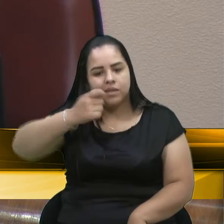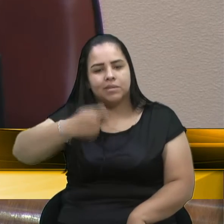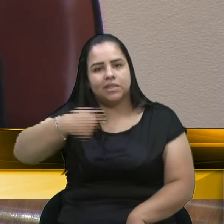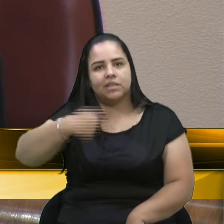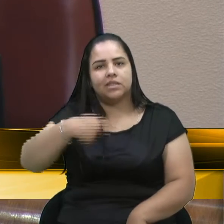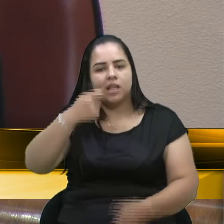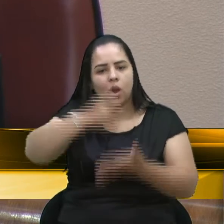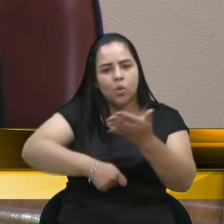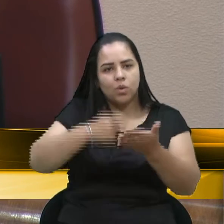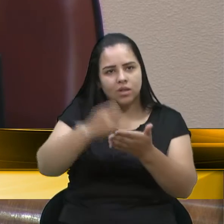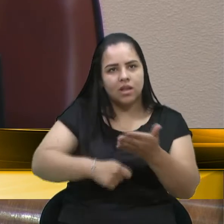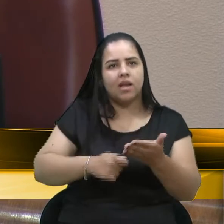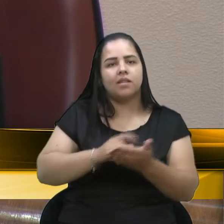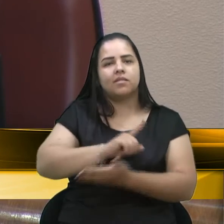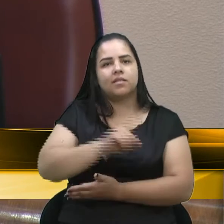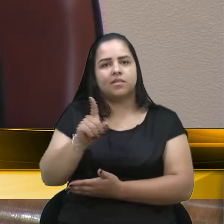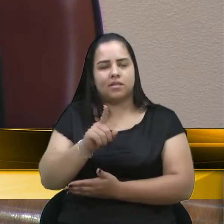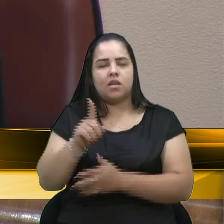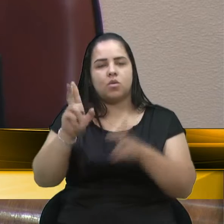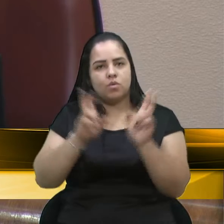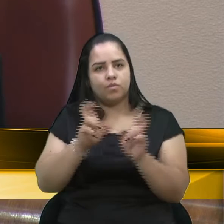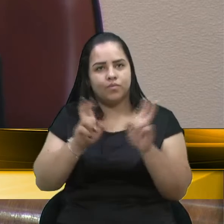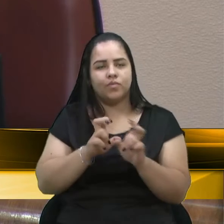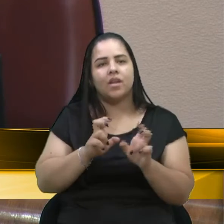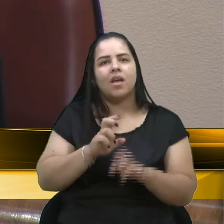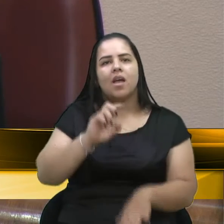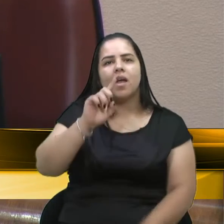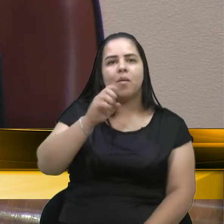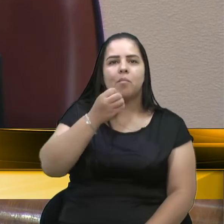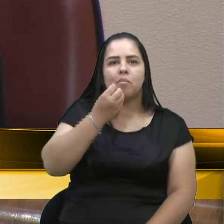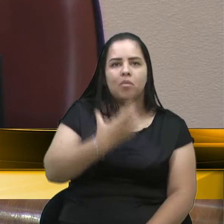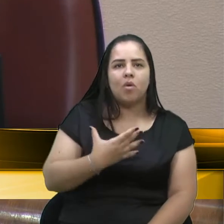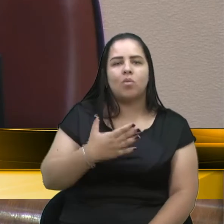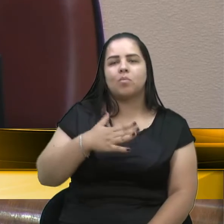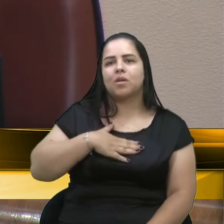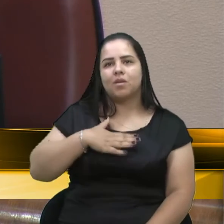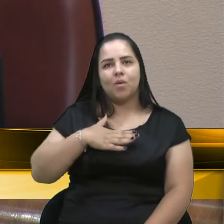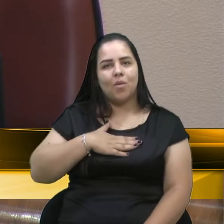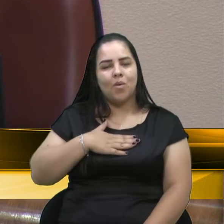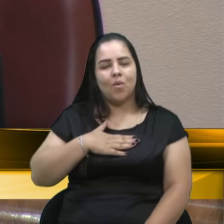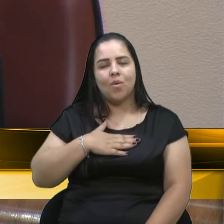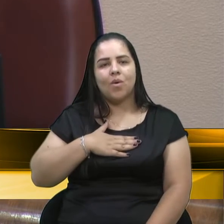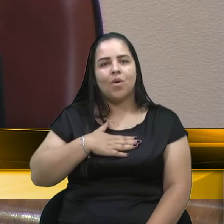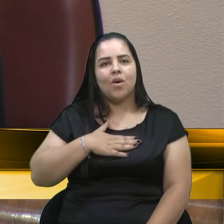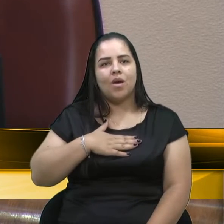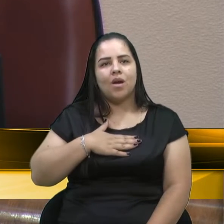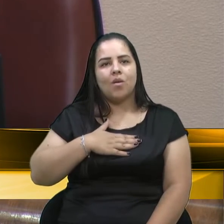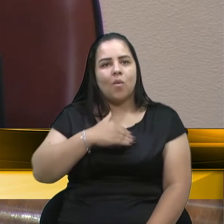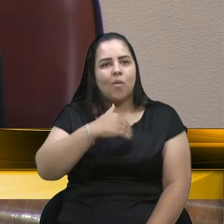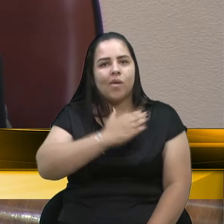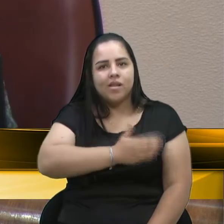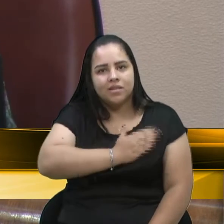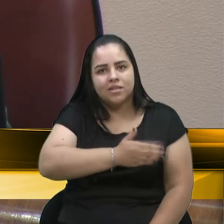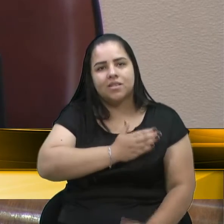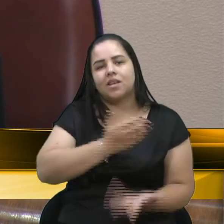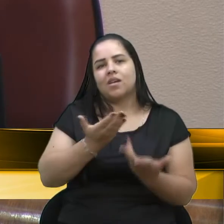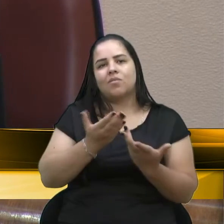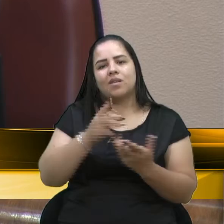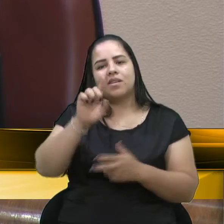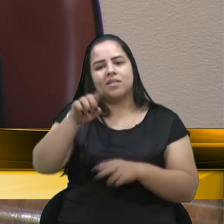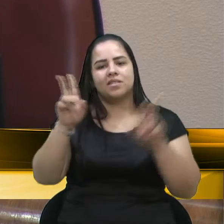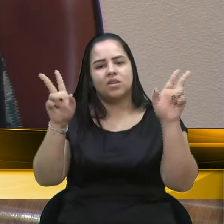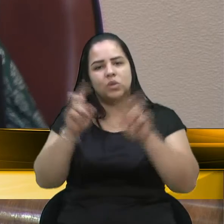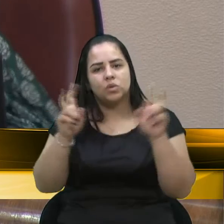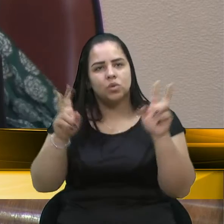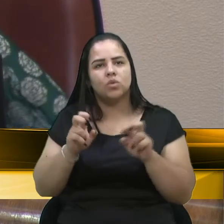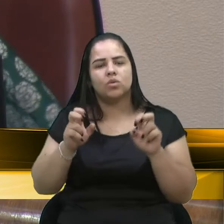esse momento de falar de um assunto que também é do meu coração, é muito importante que a gente trate e, ampliando sempre as